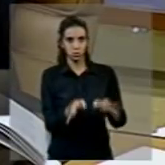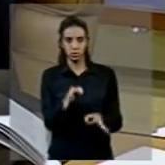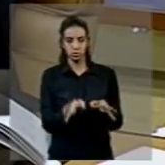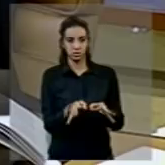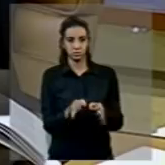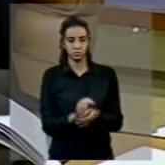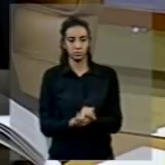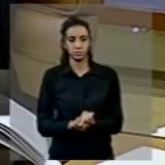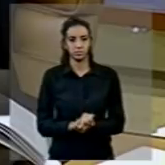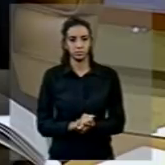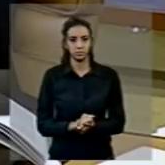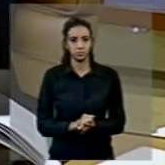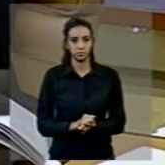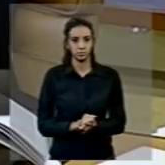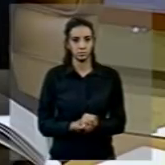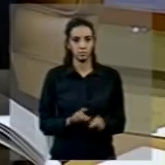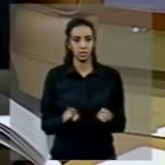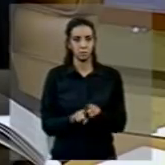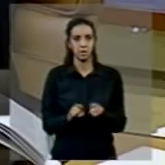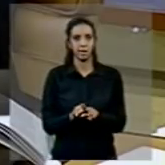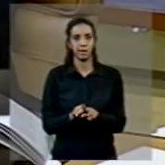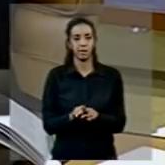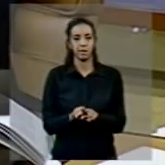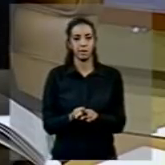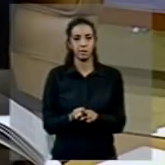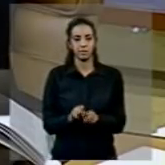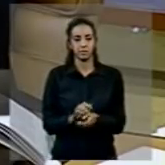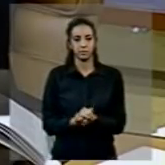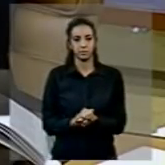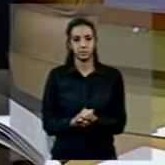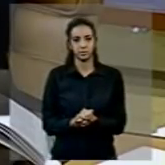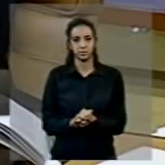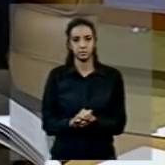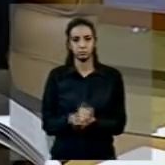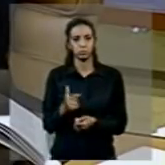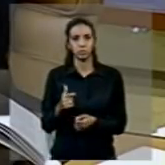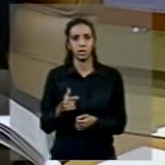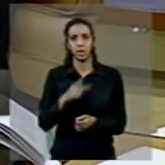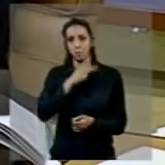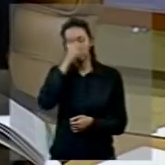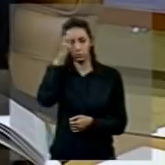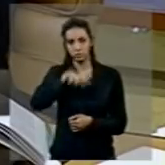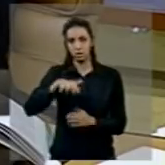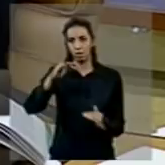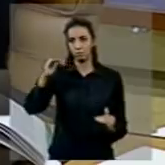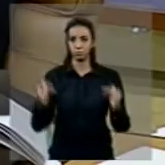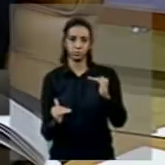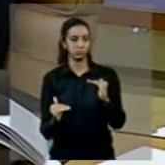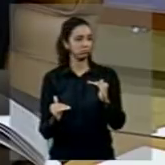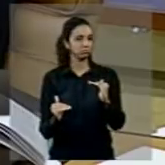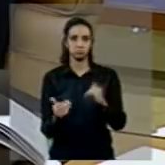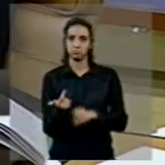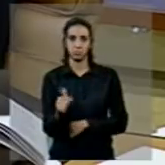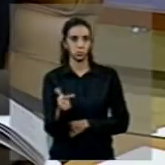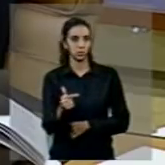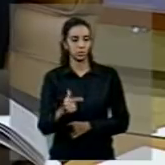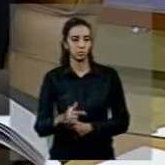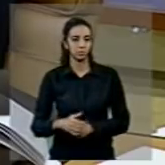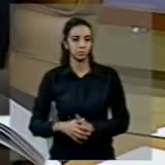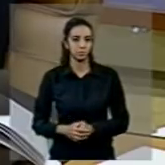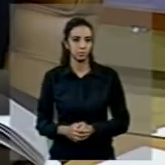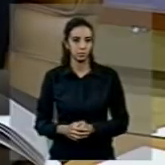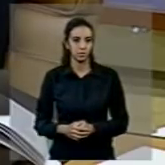alguma forma desiguala, nem acolhe qualquer desproporcionalidade que poderia levar a